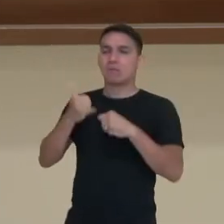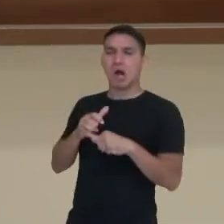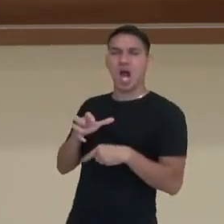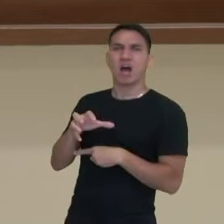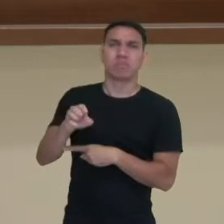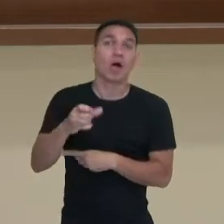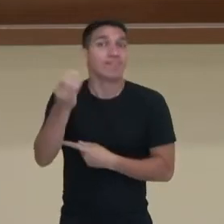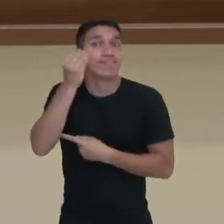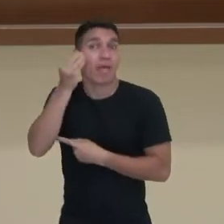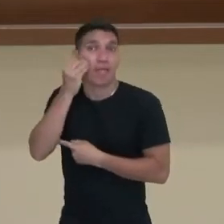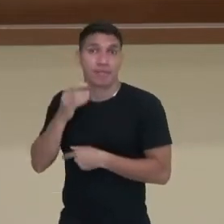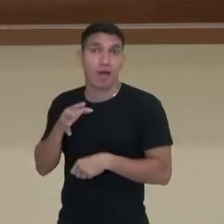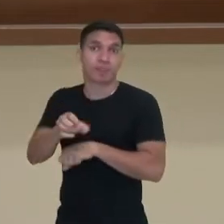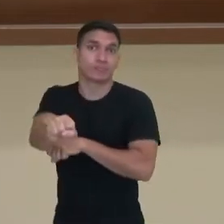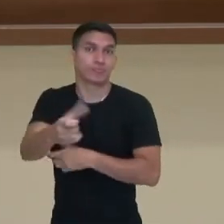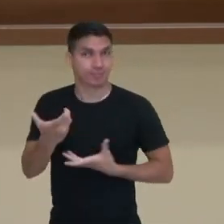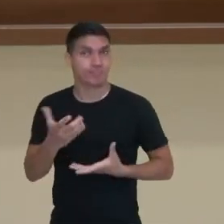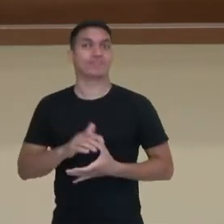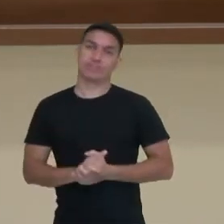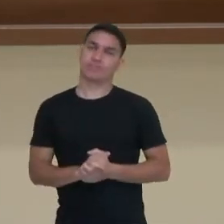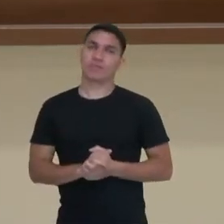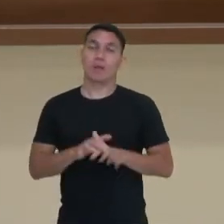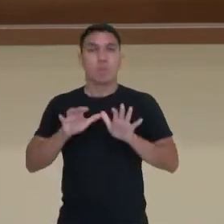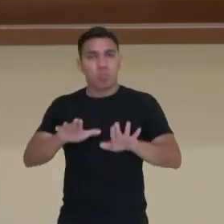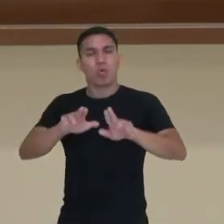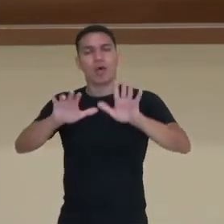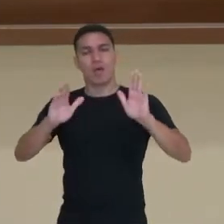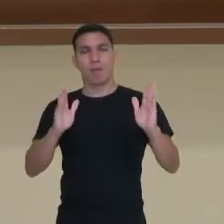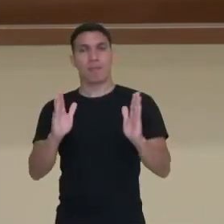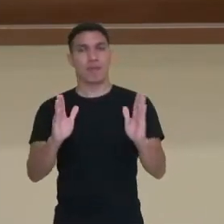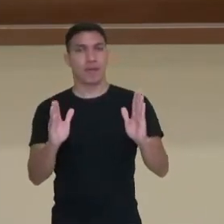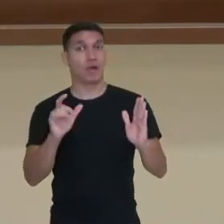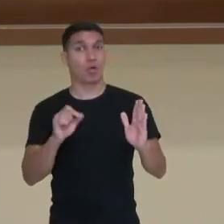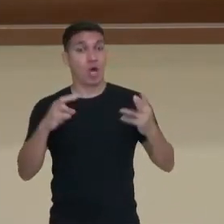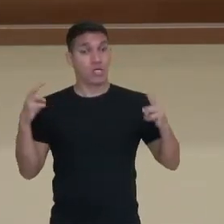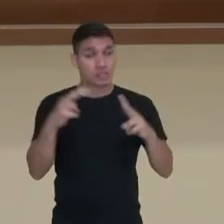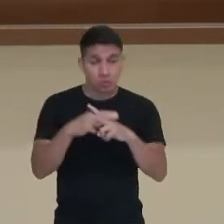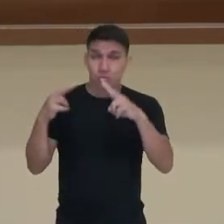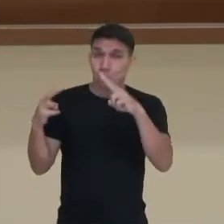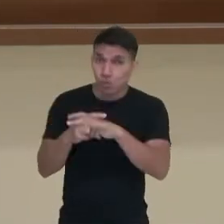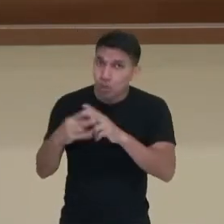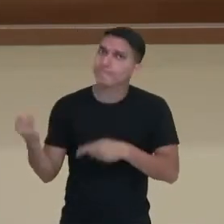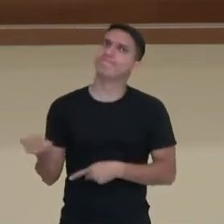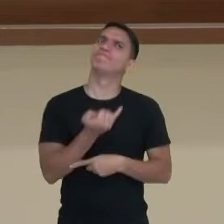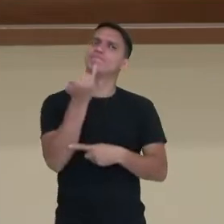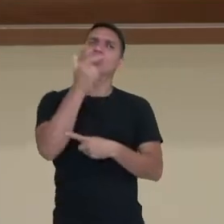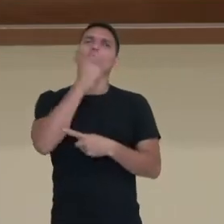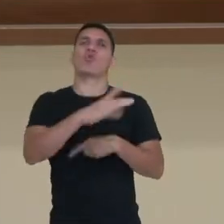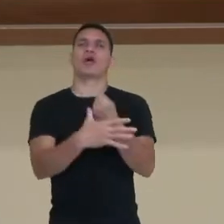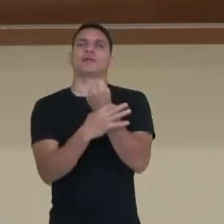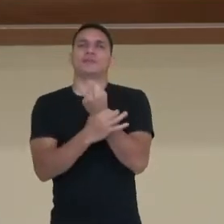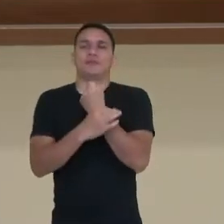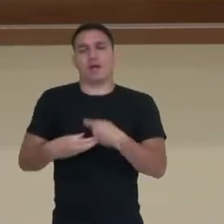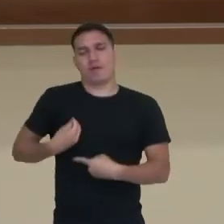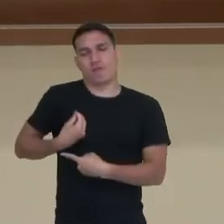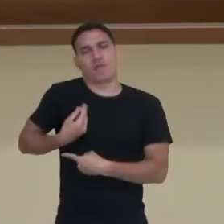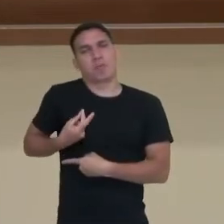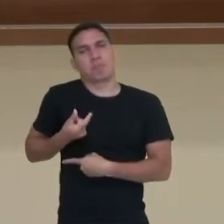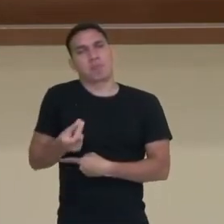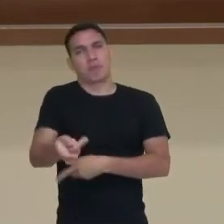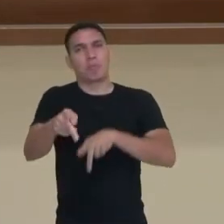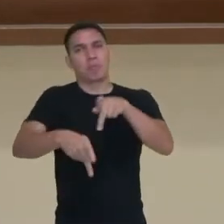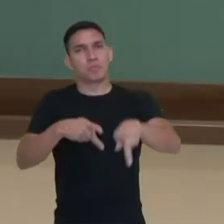talvez tentassem atacá-los, né? Então, nesse período, a luta era essencial para garantir a sobrevivência desses povos,